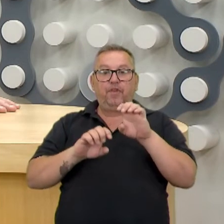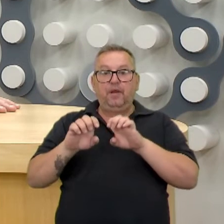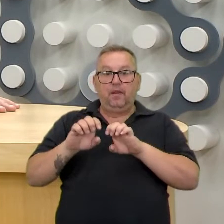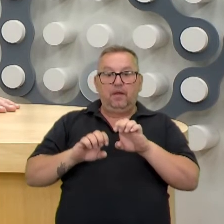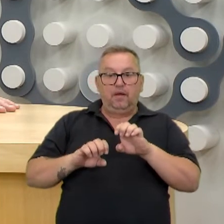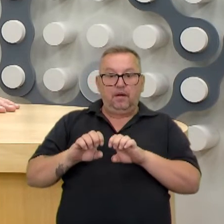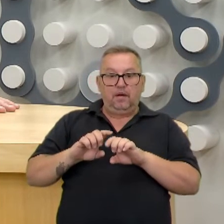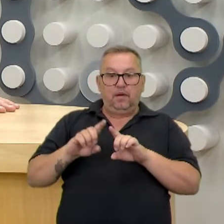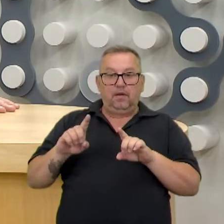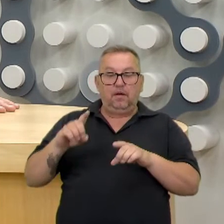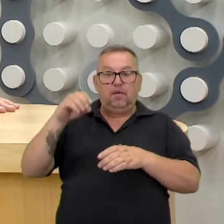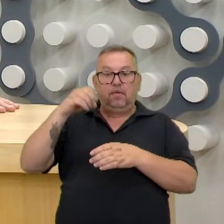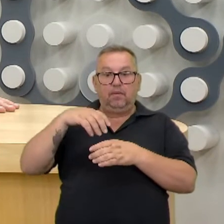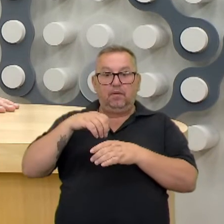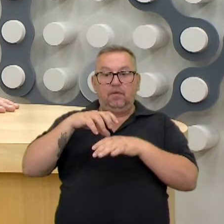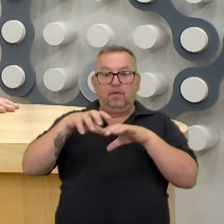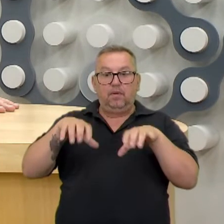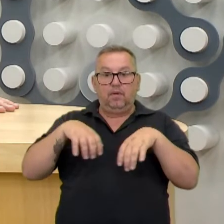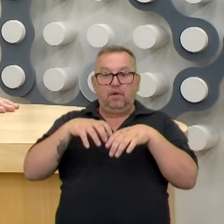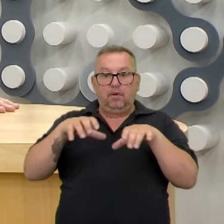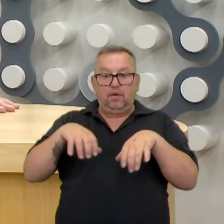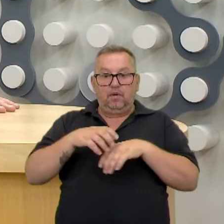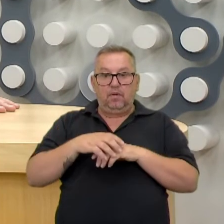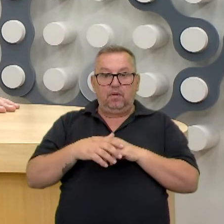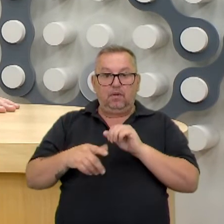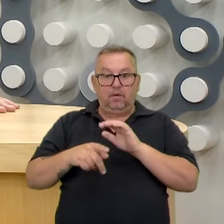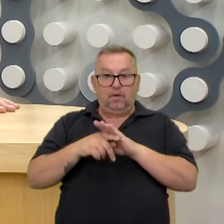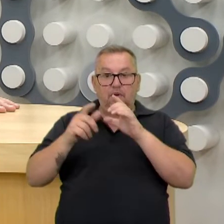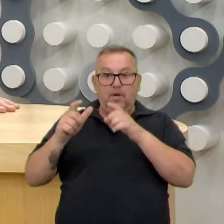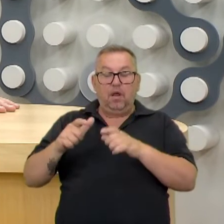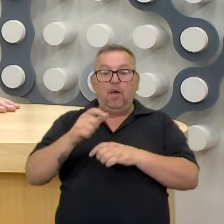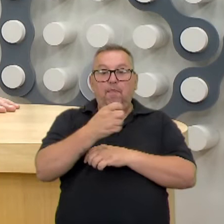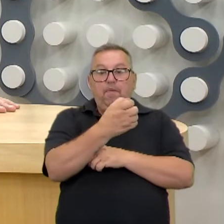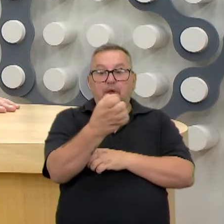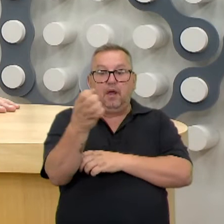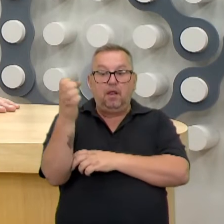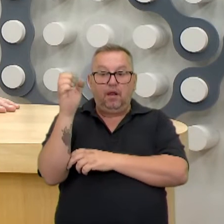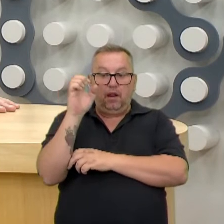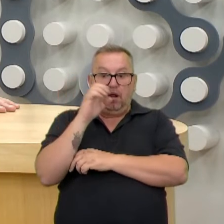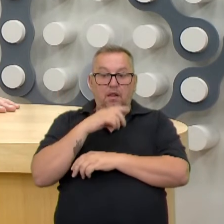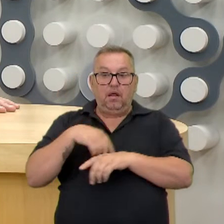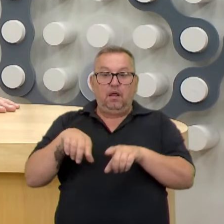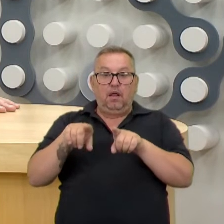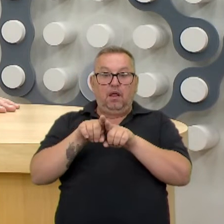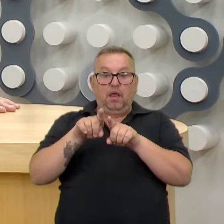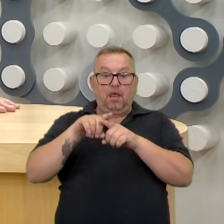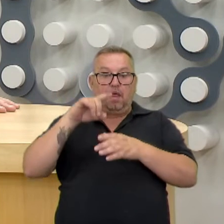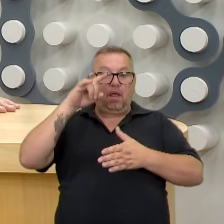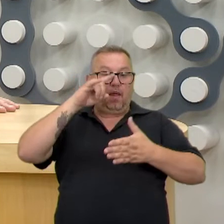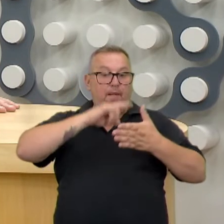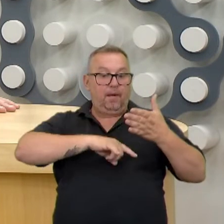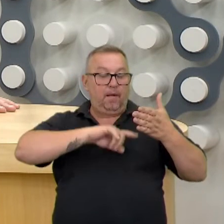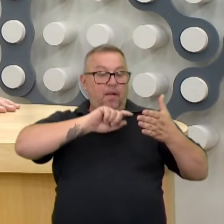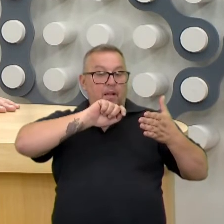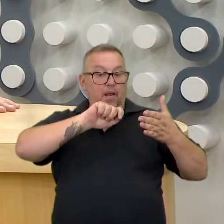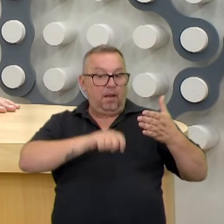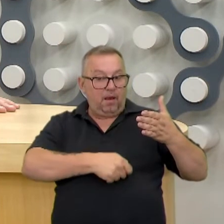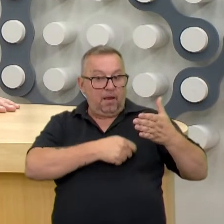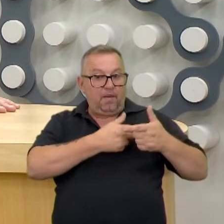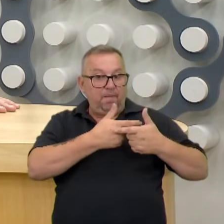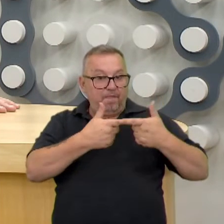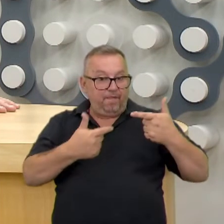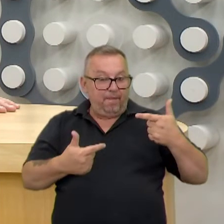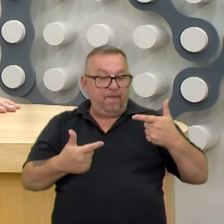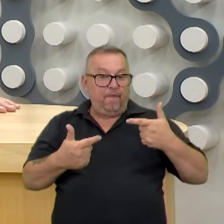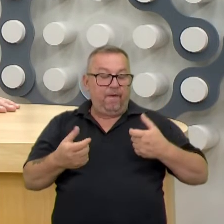e implantação de um sistema de informações ambientais, documentação e disseminação de